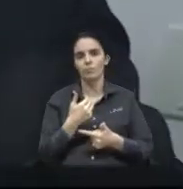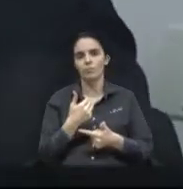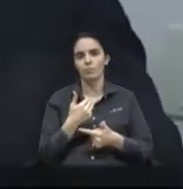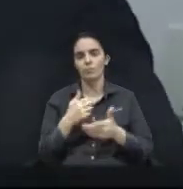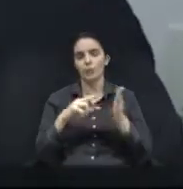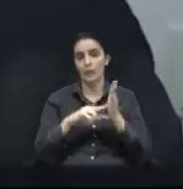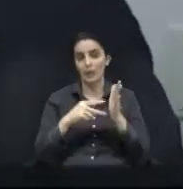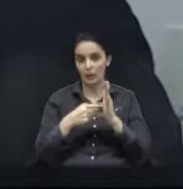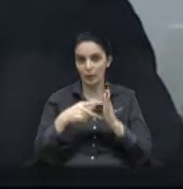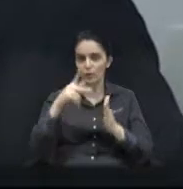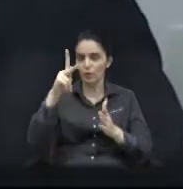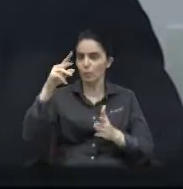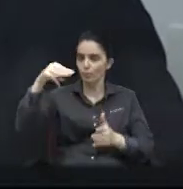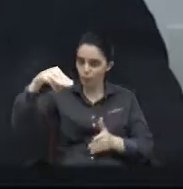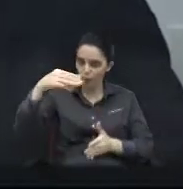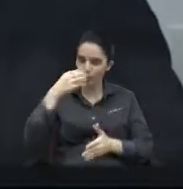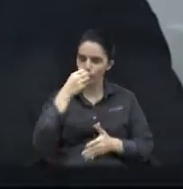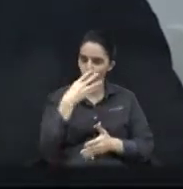todos vocês